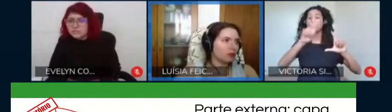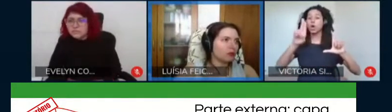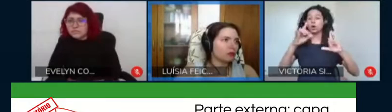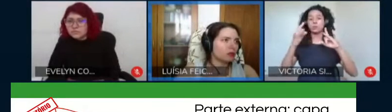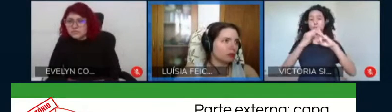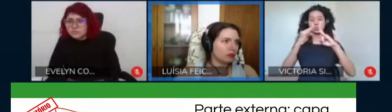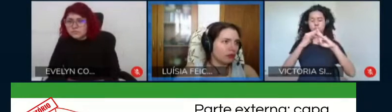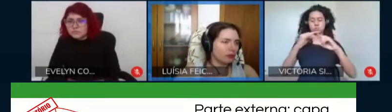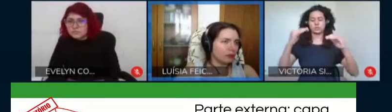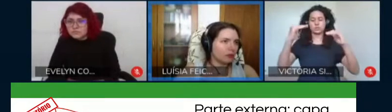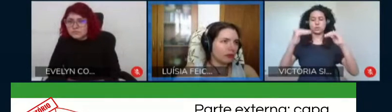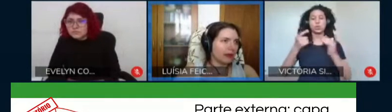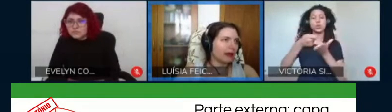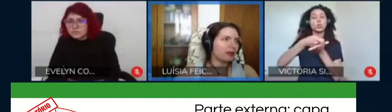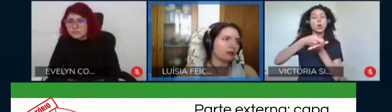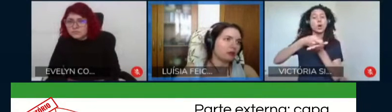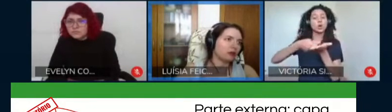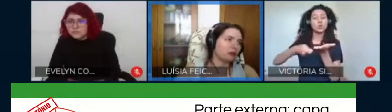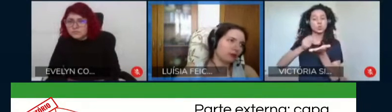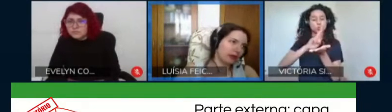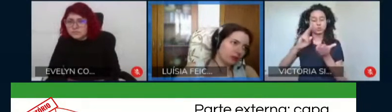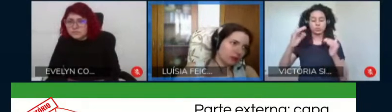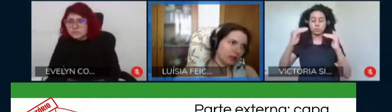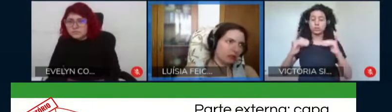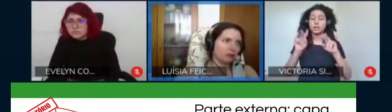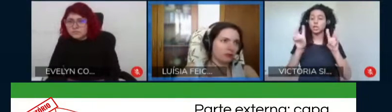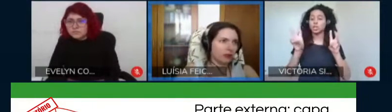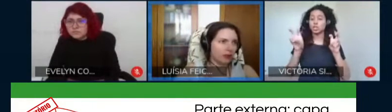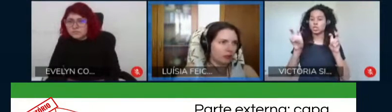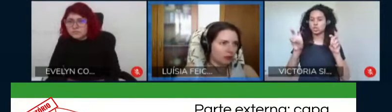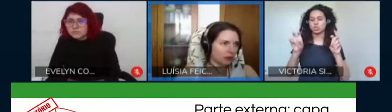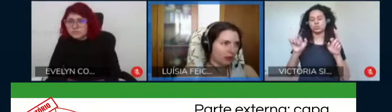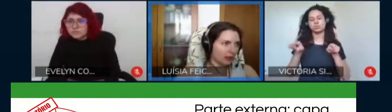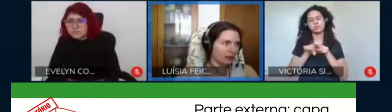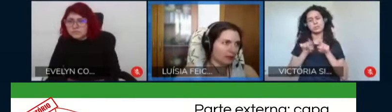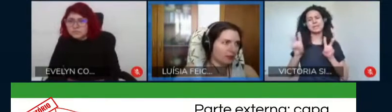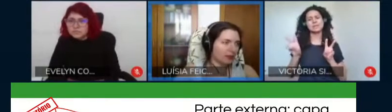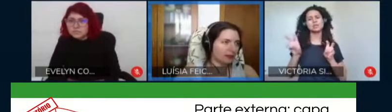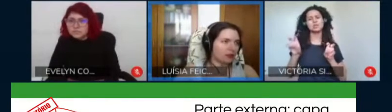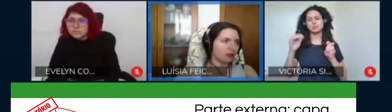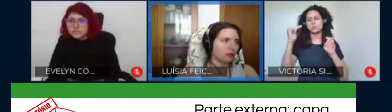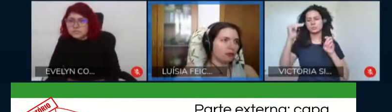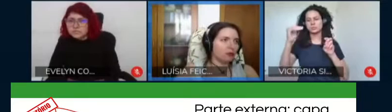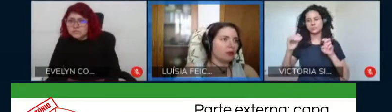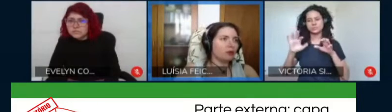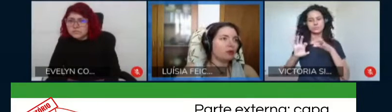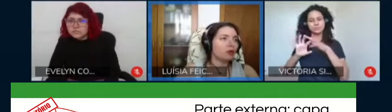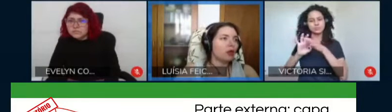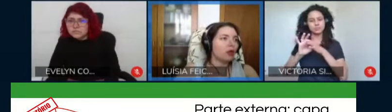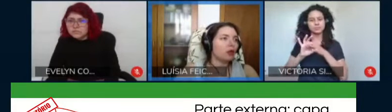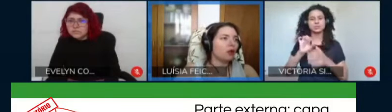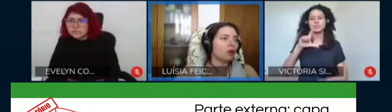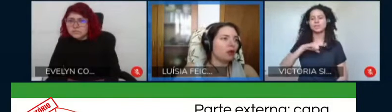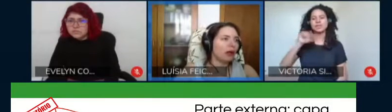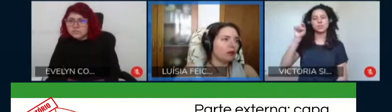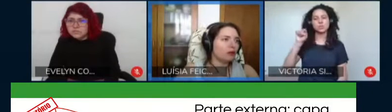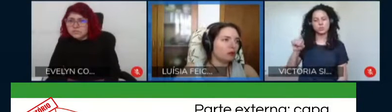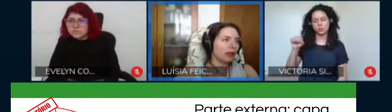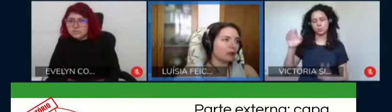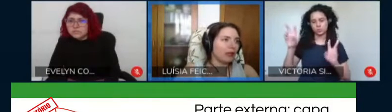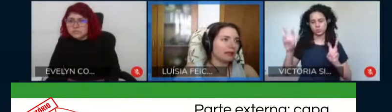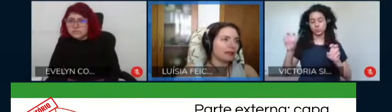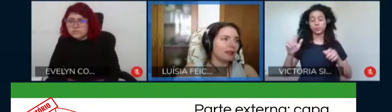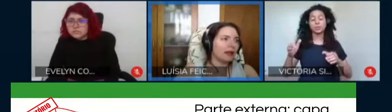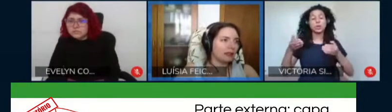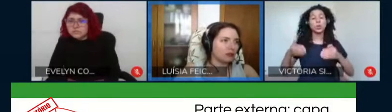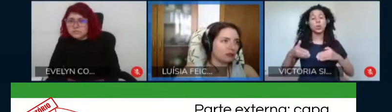completo do autor, o título do trabalho, quando tiver subtítulo, ele deve ser precedido de 2 pontos. O local,